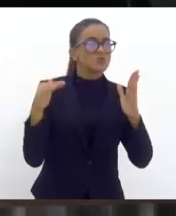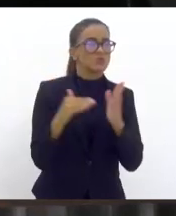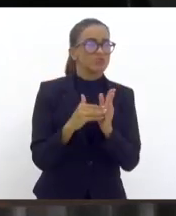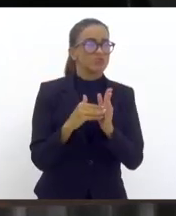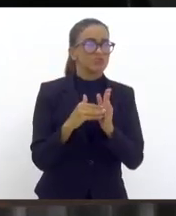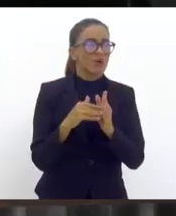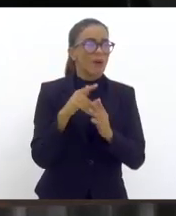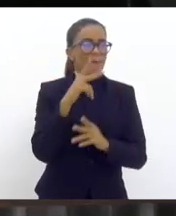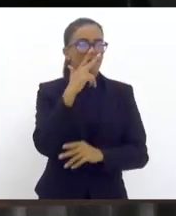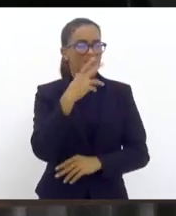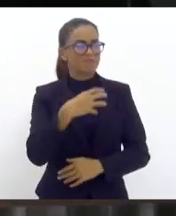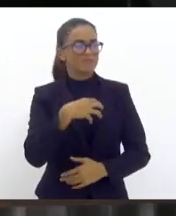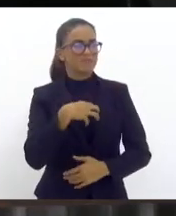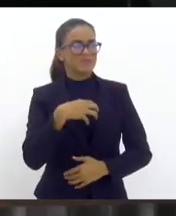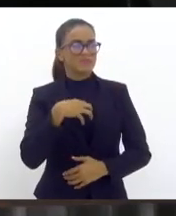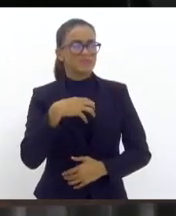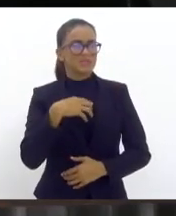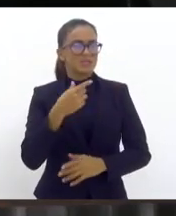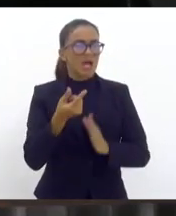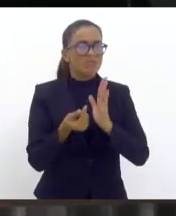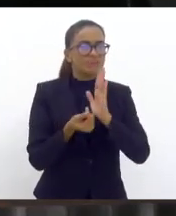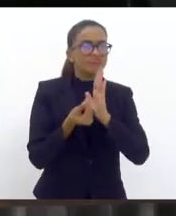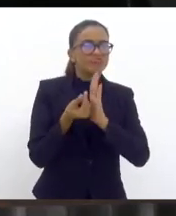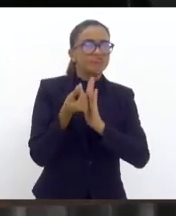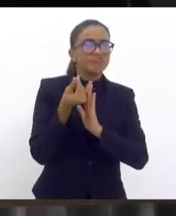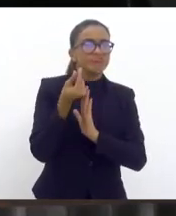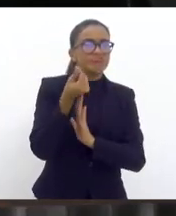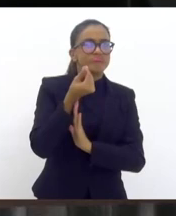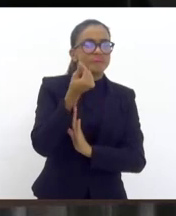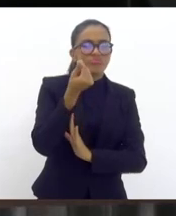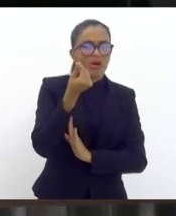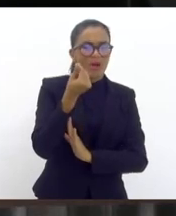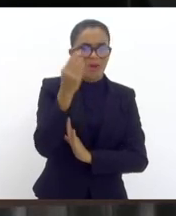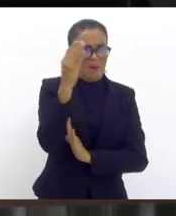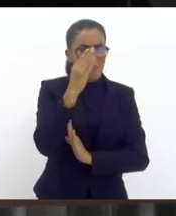acima da capacidade do brasileiro